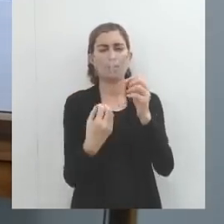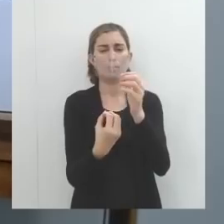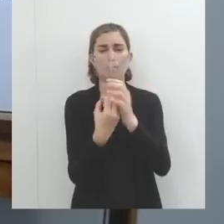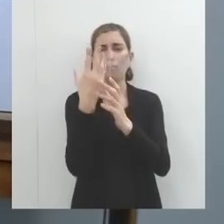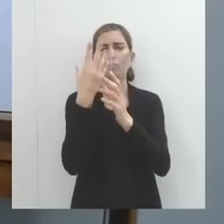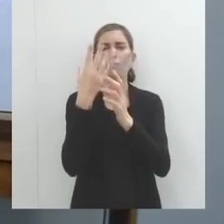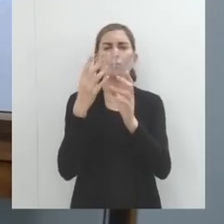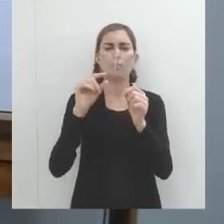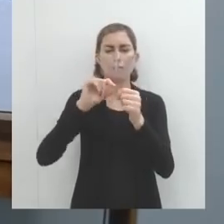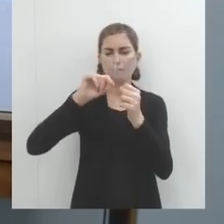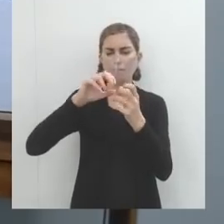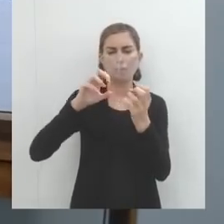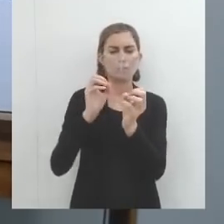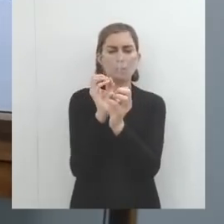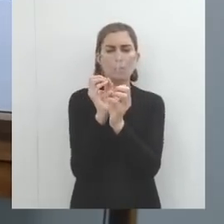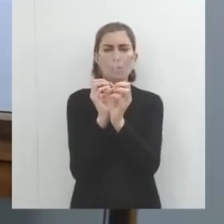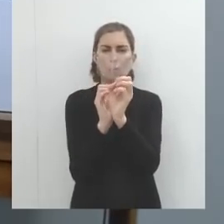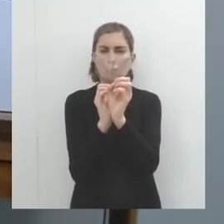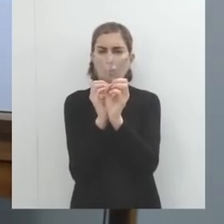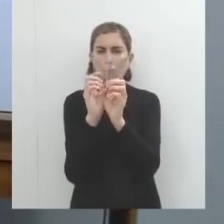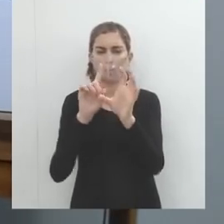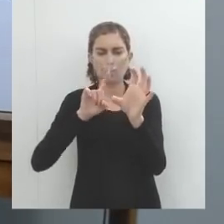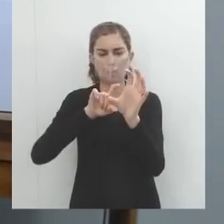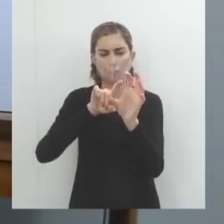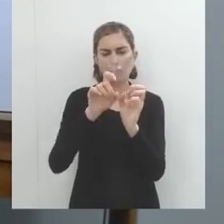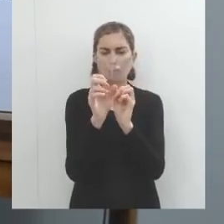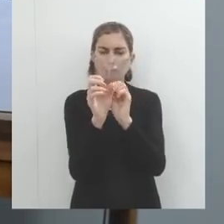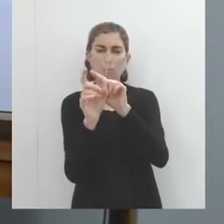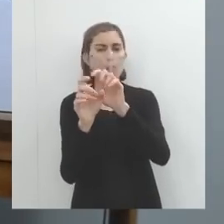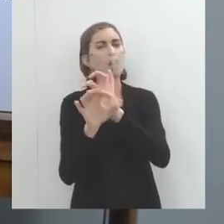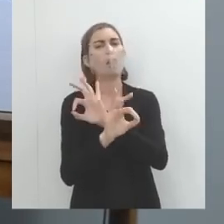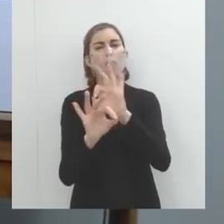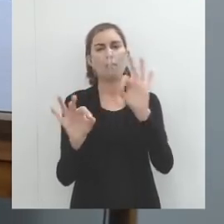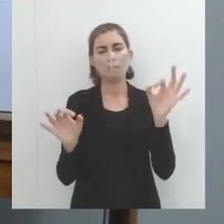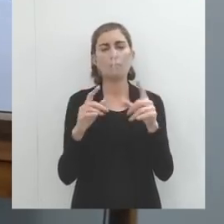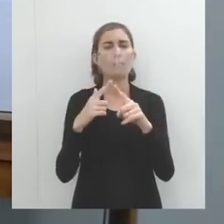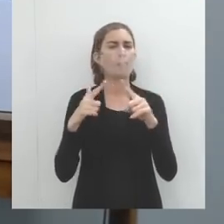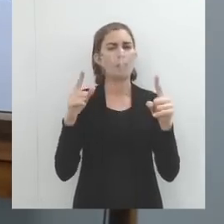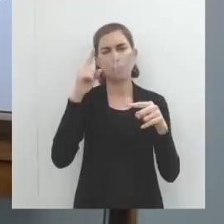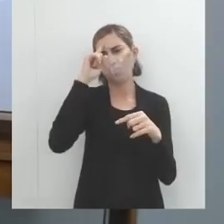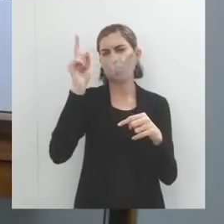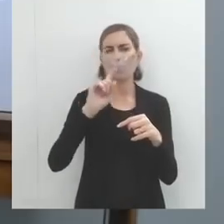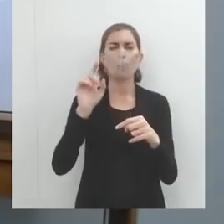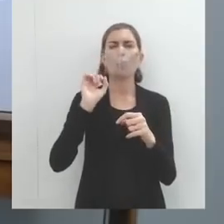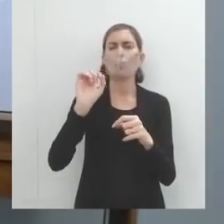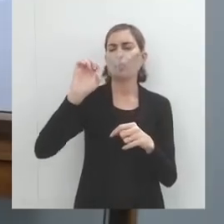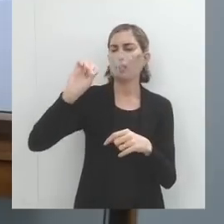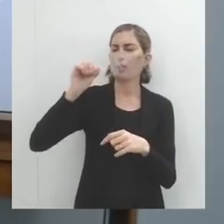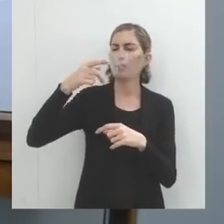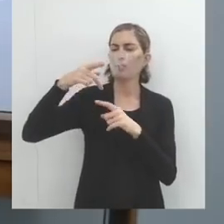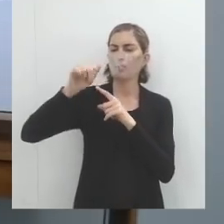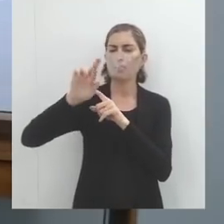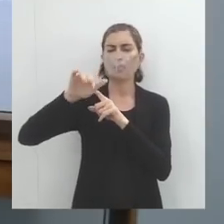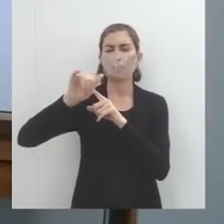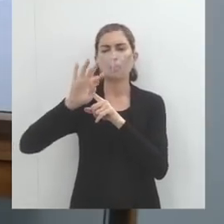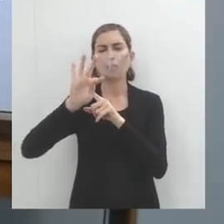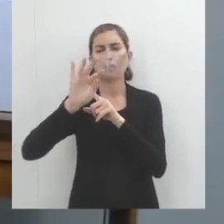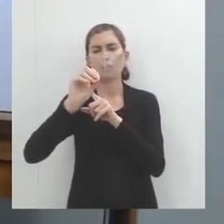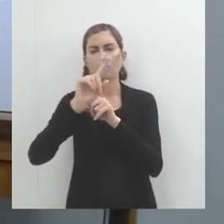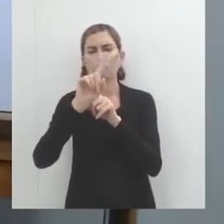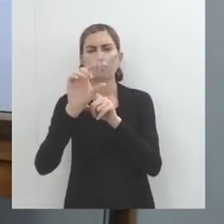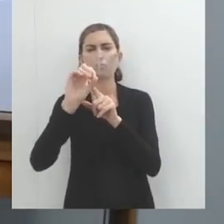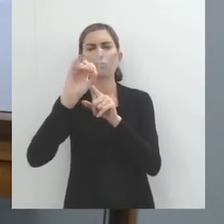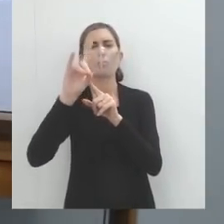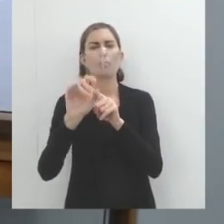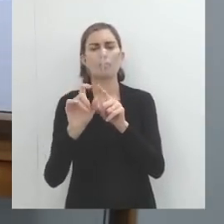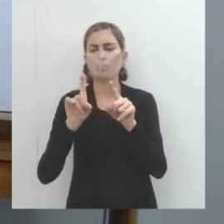de produção dos espermatozoides. Aí você, massa! Mas aí eu não lembro o que é espermatozoide. Ei, monstrinho, olha pra cá.